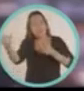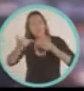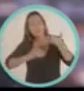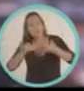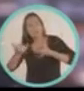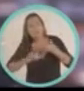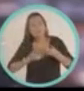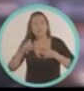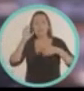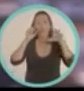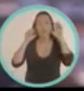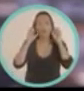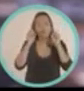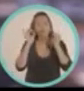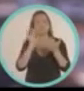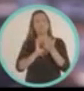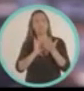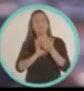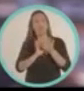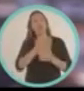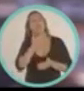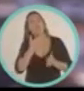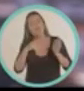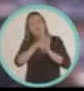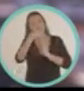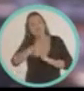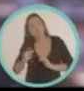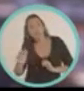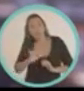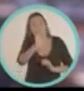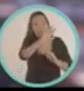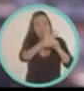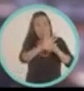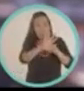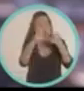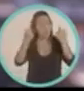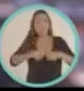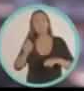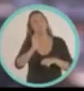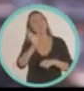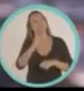dizer, ouvir sua opinião. Não precisamos dar voz à favela. A favela